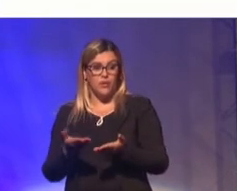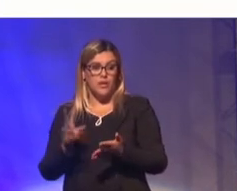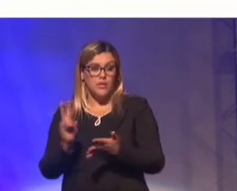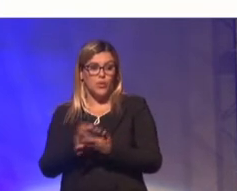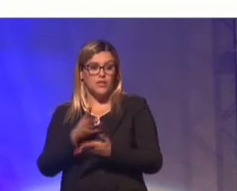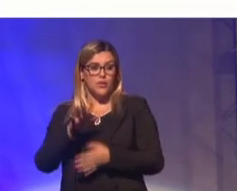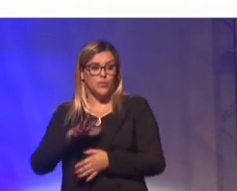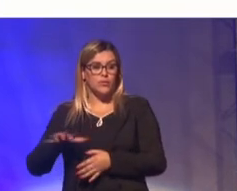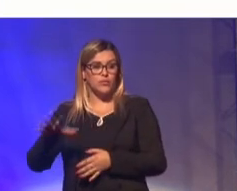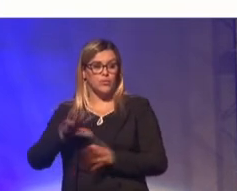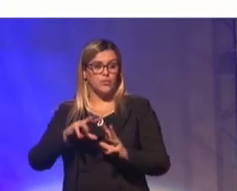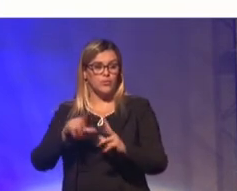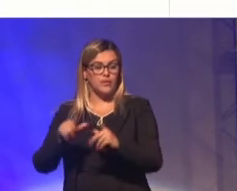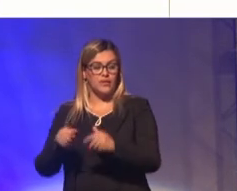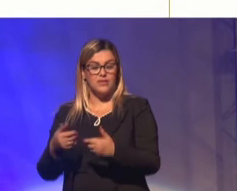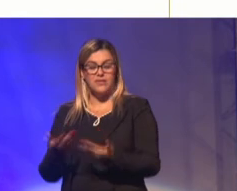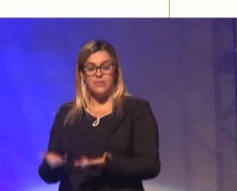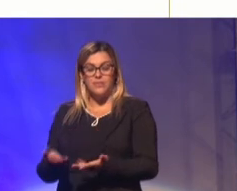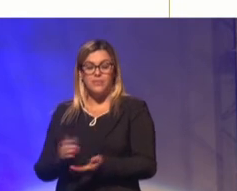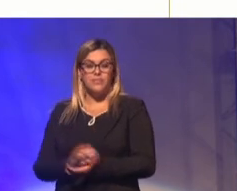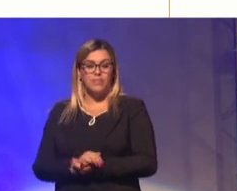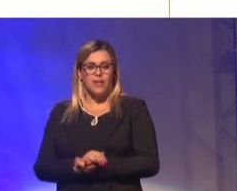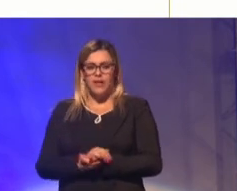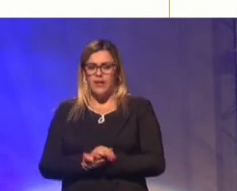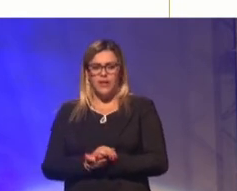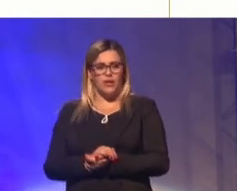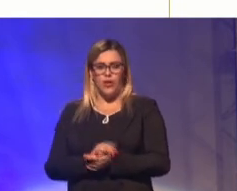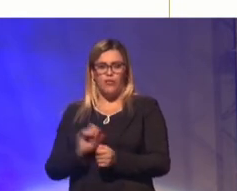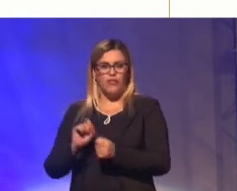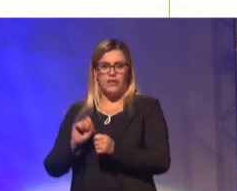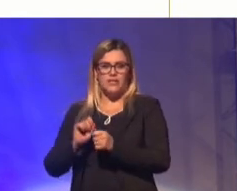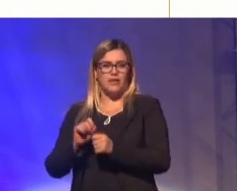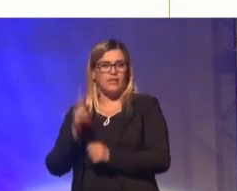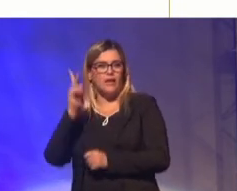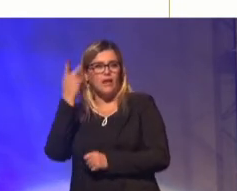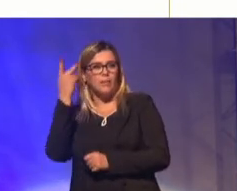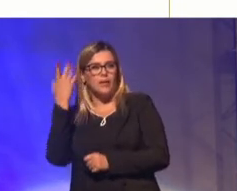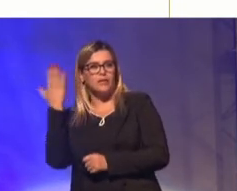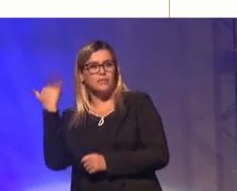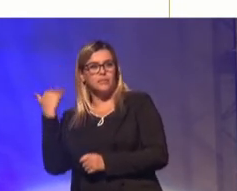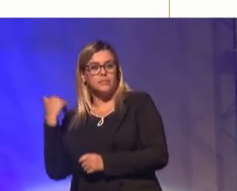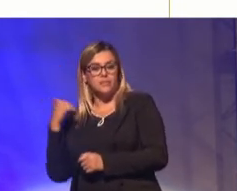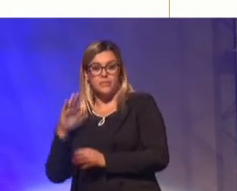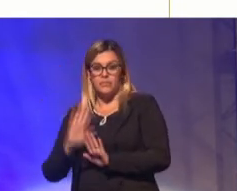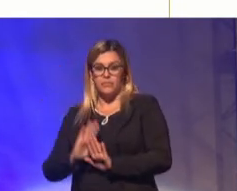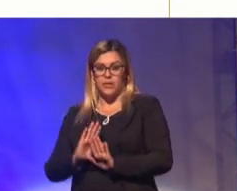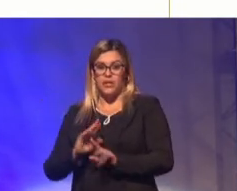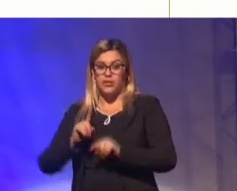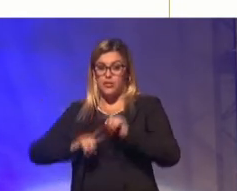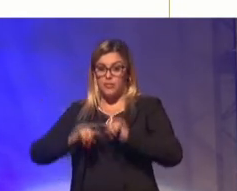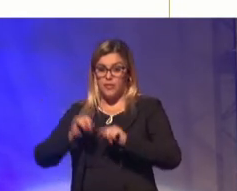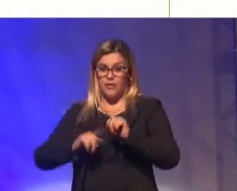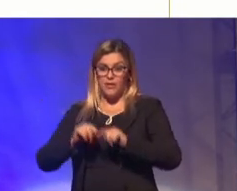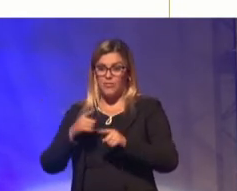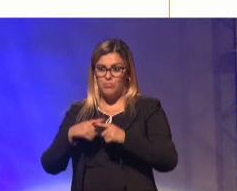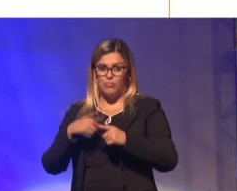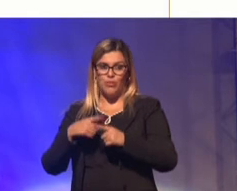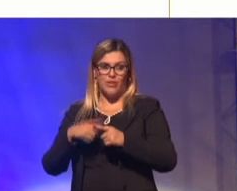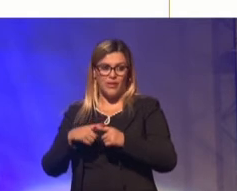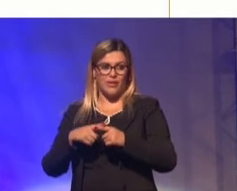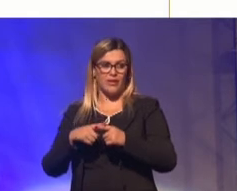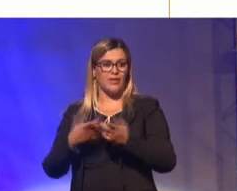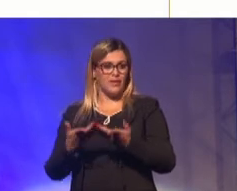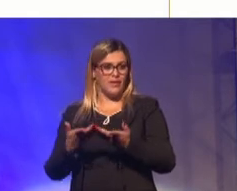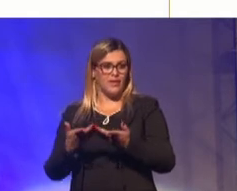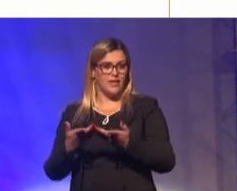em todas as áreas, né? Bom, mas eu não vou fazer essa retrospectiva histórica de aparelho, porque senão seria uma aula